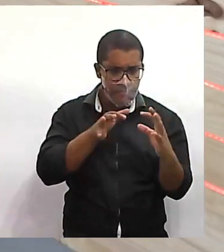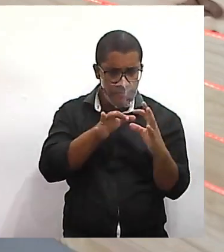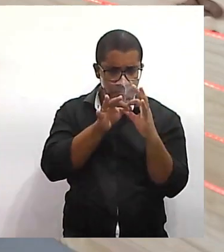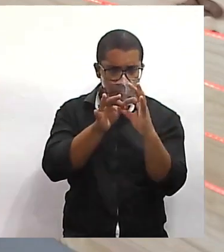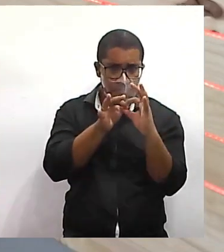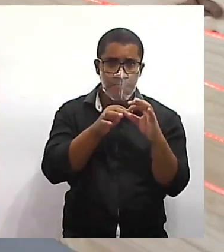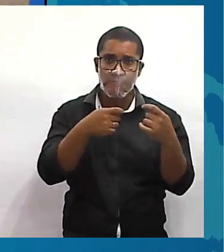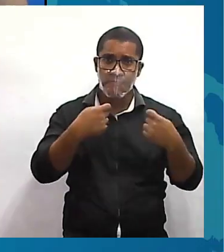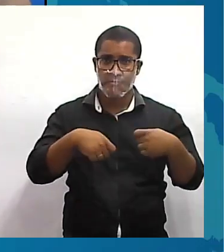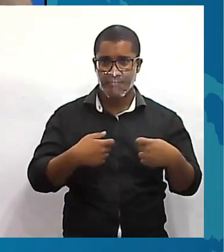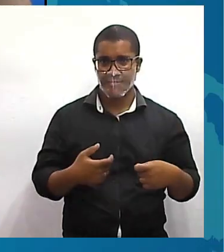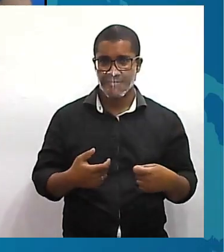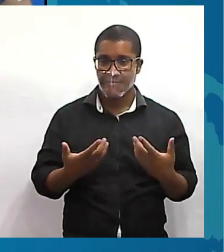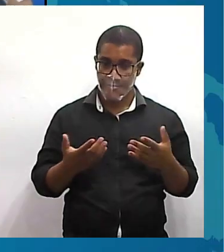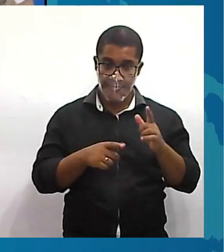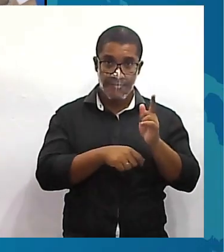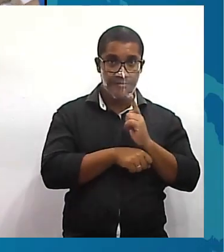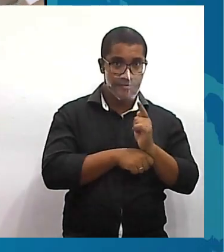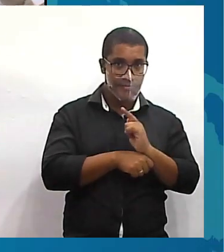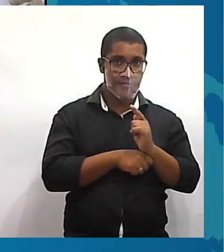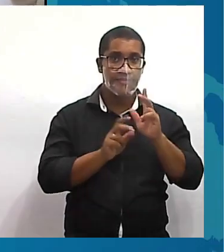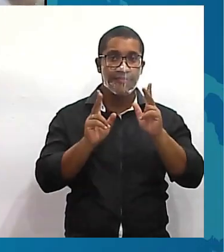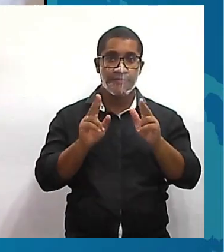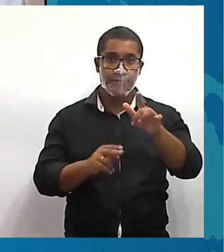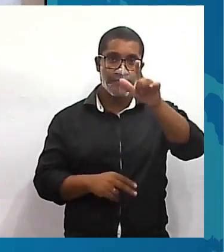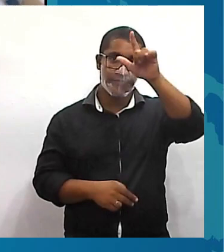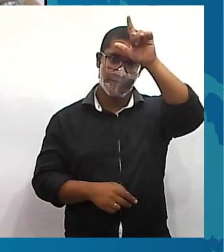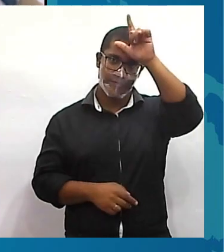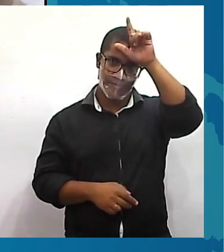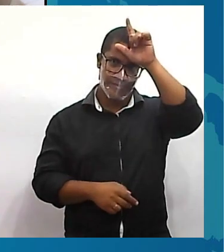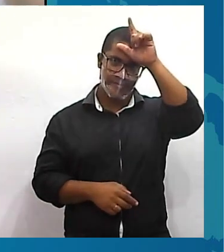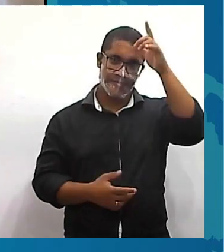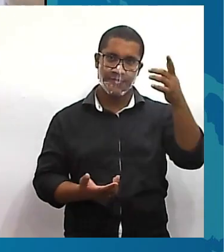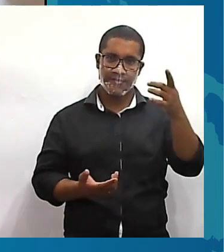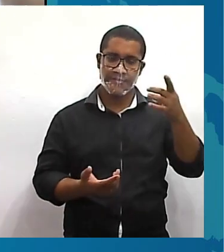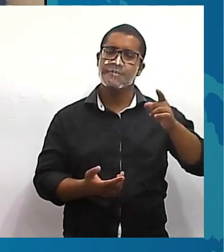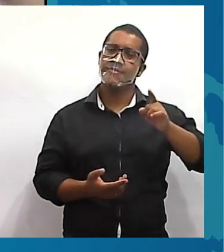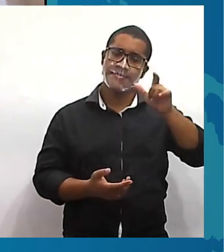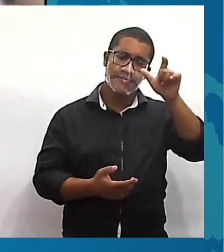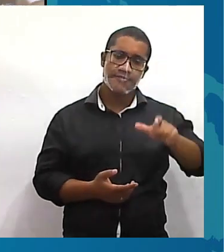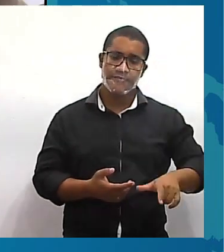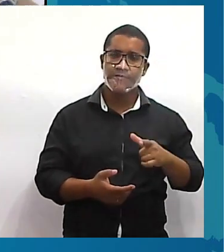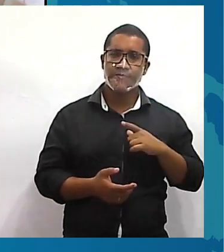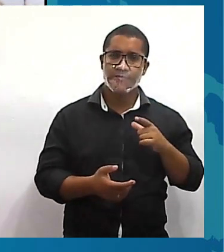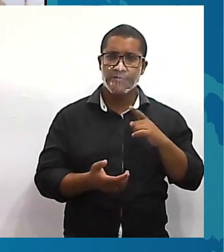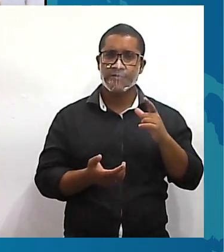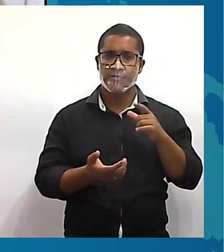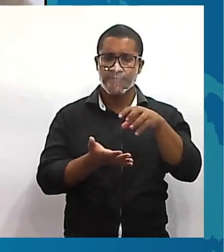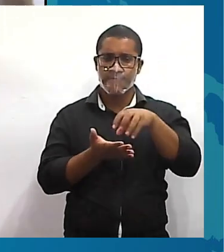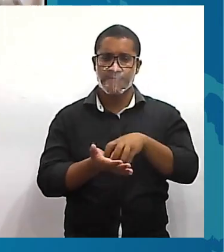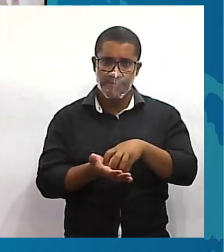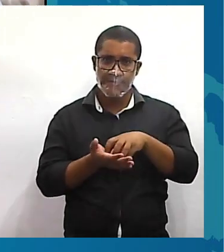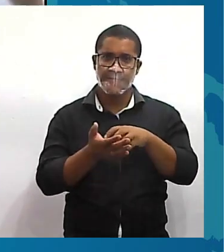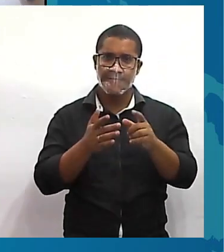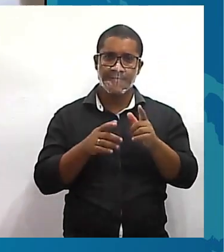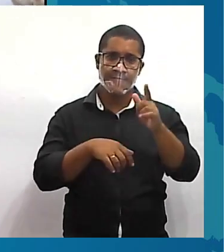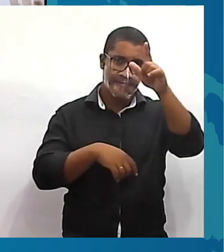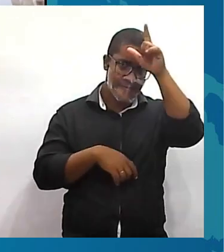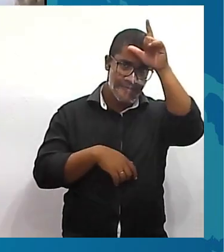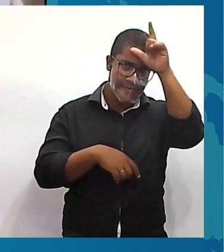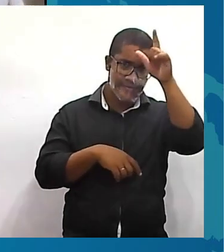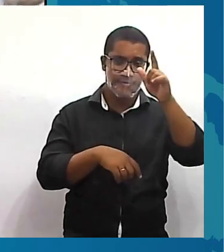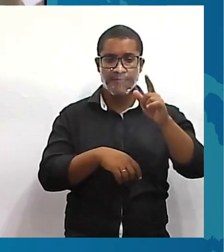Então, o gestor ele tem esse papel de liderança, né? Ele é essa figura central e de liderança, sim, esse gestor, ele